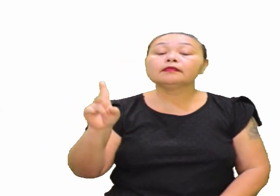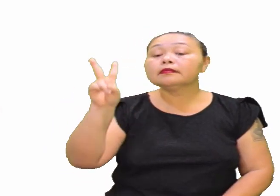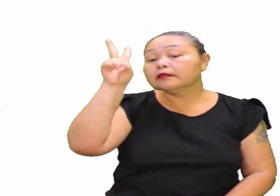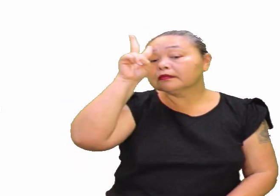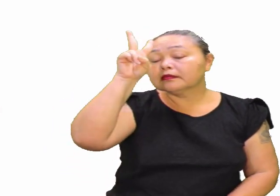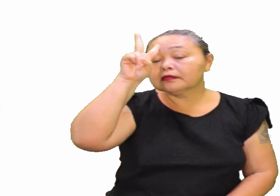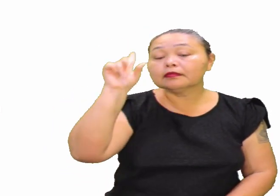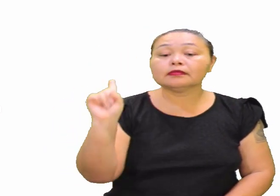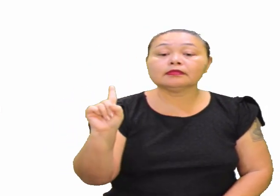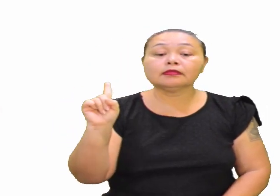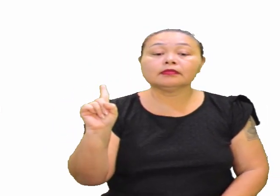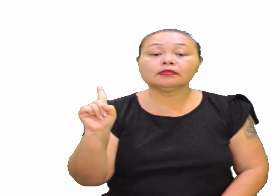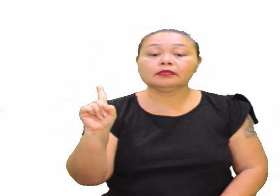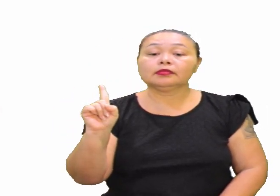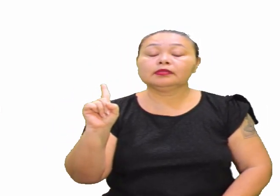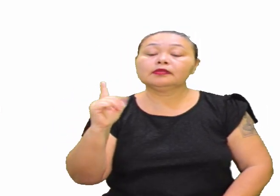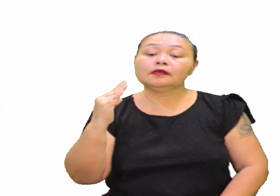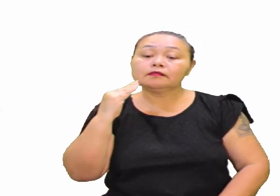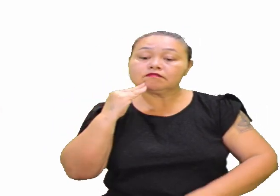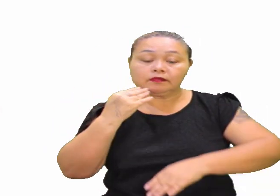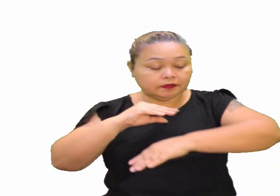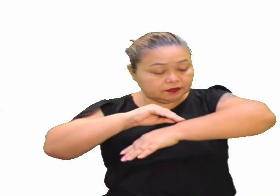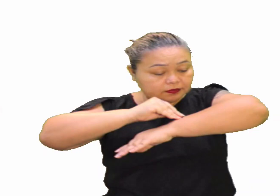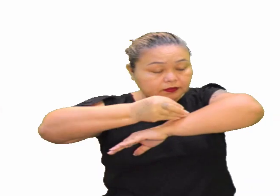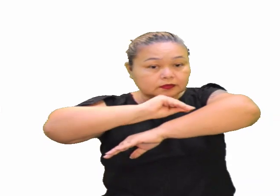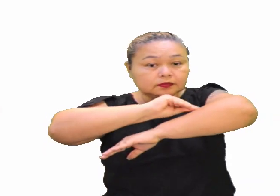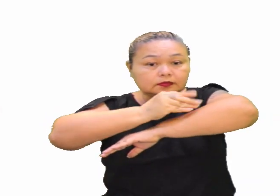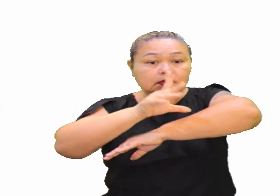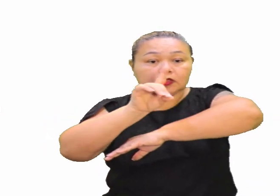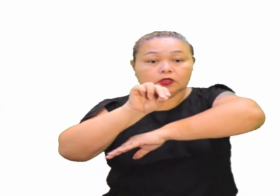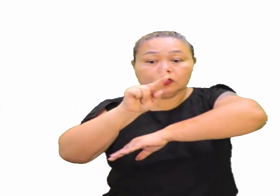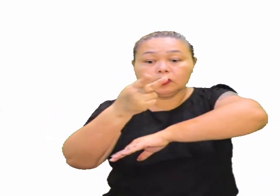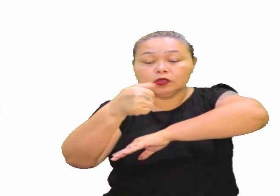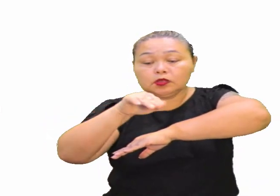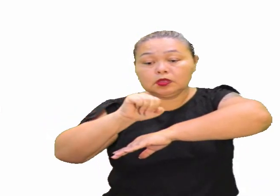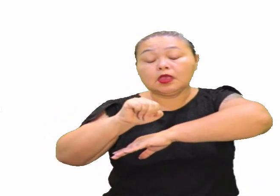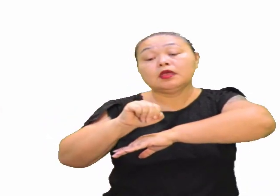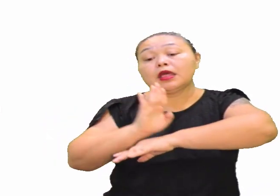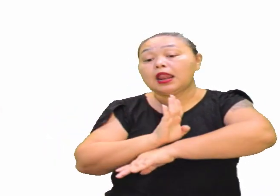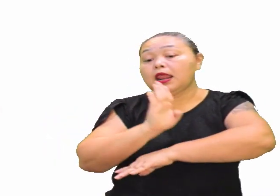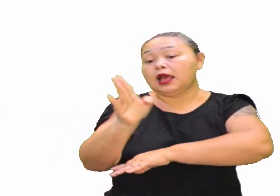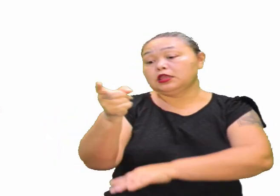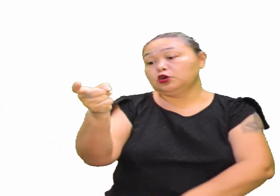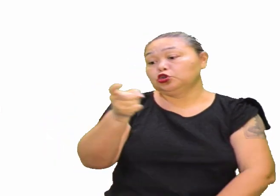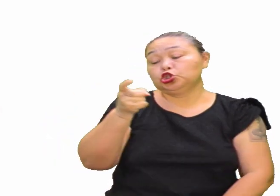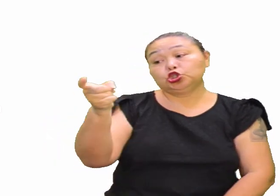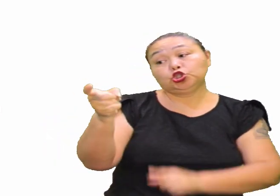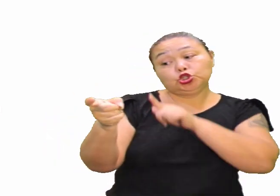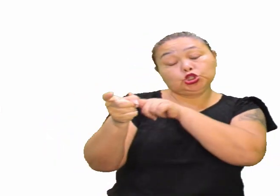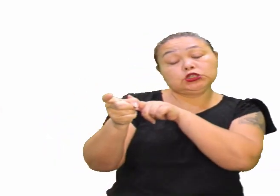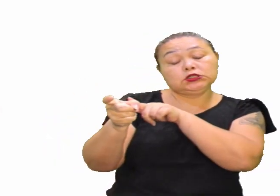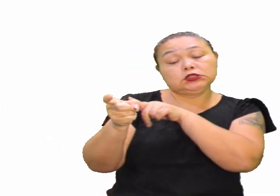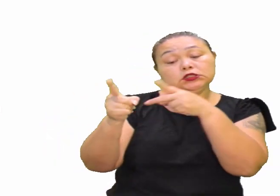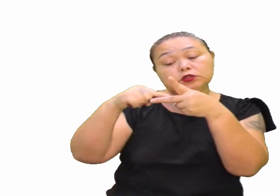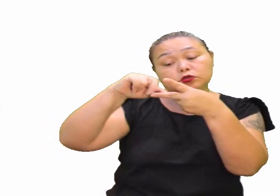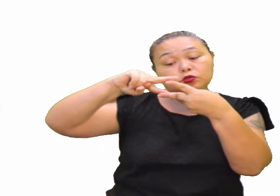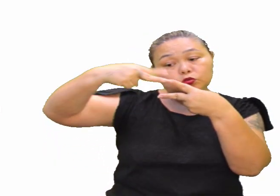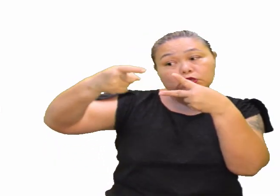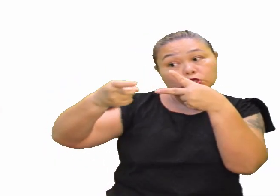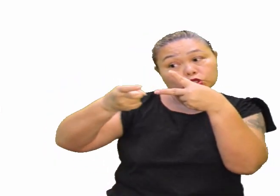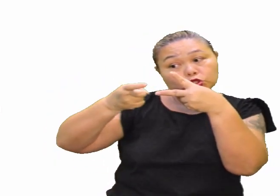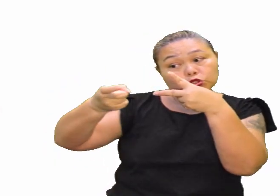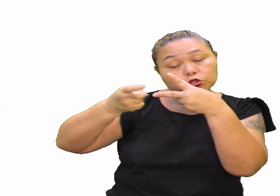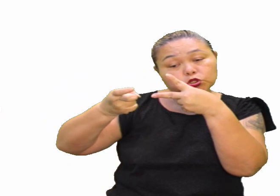cromossomo X. Ela causa degeneração progressiva dos músculos